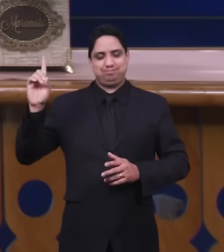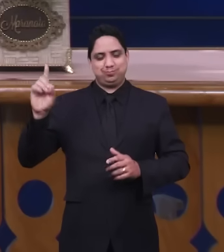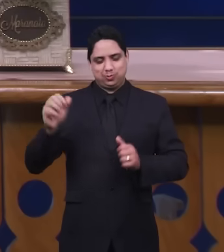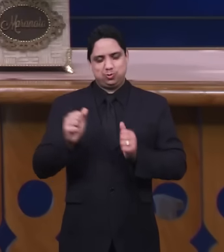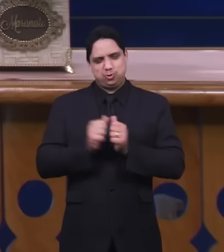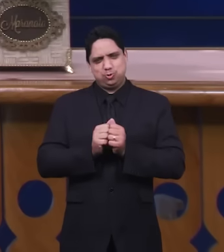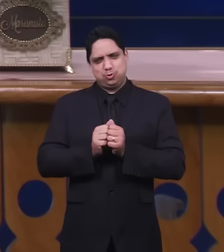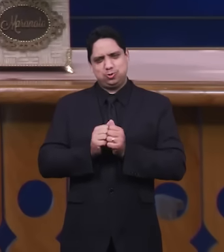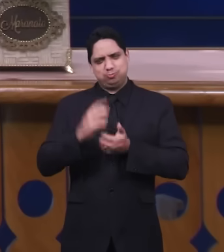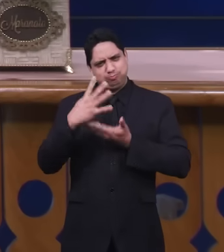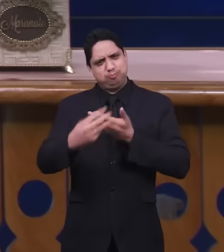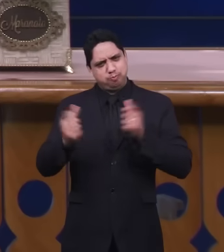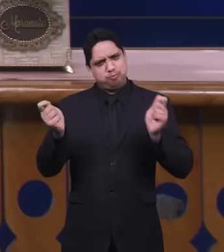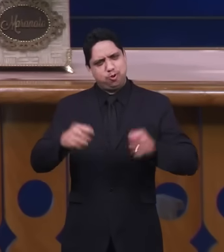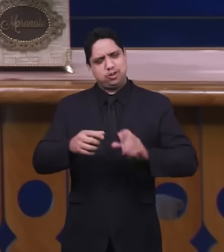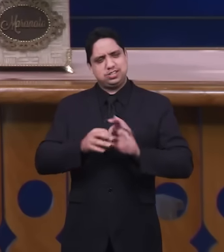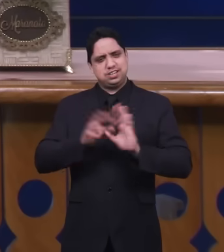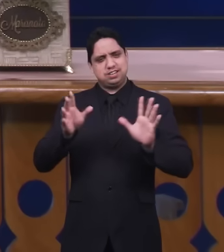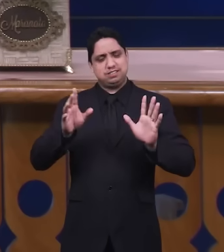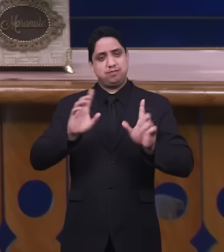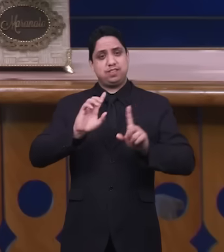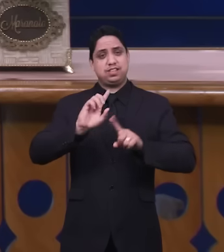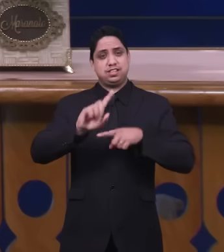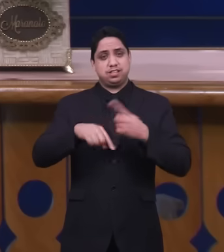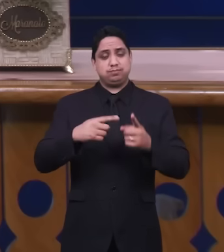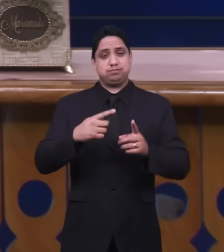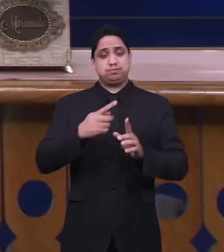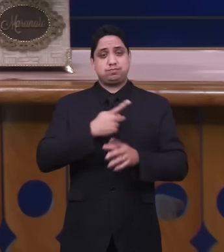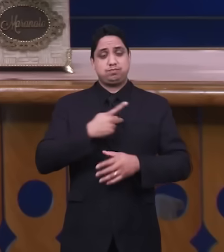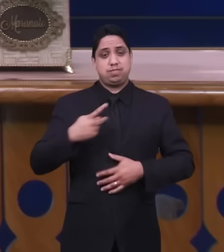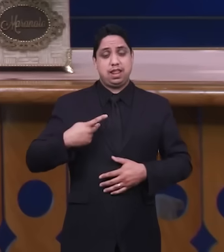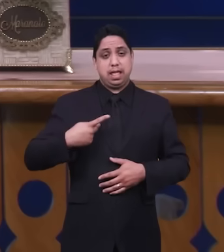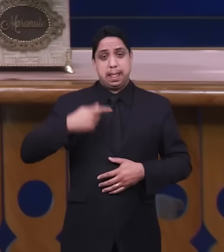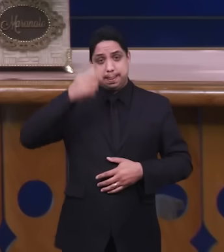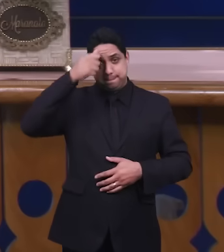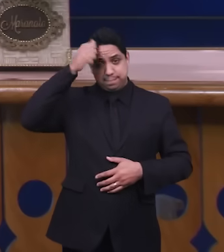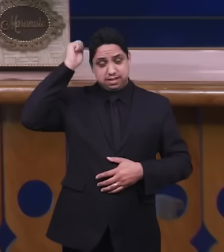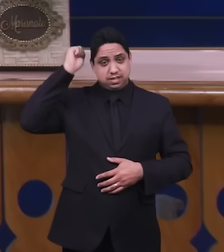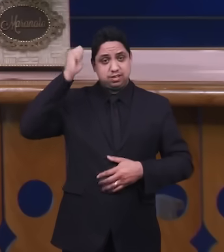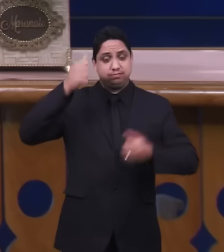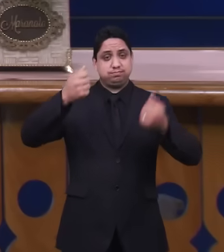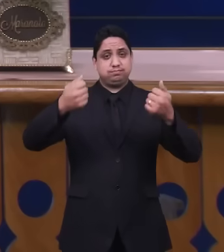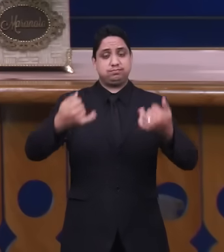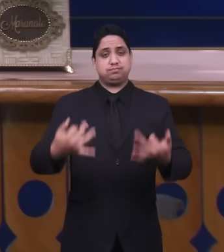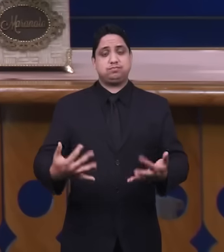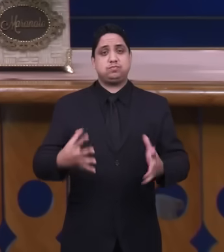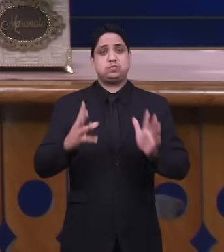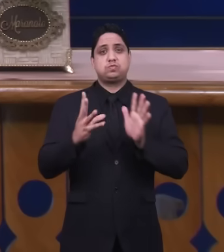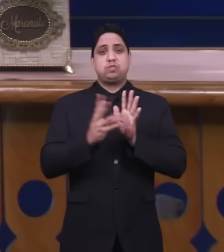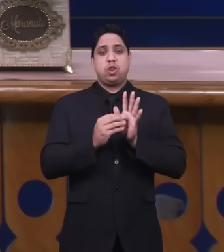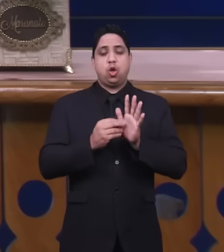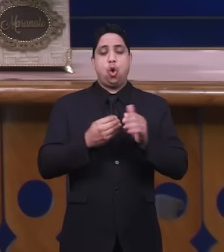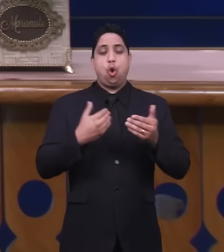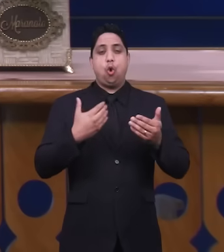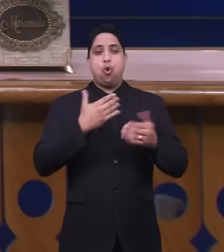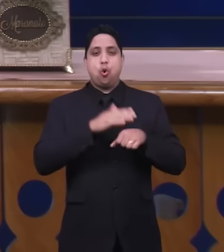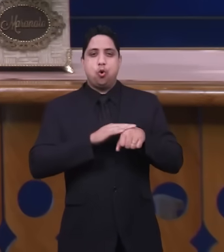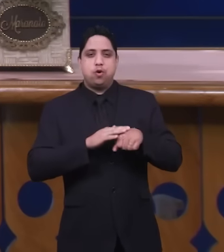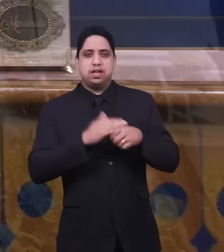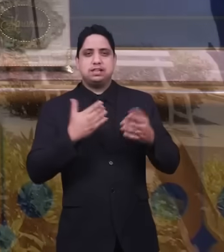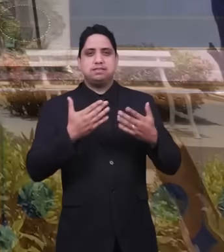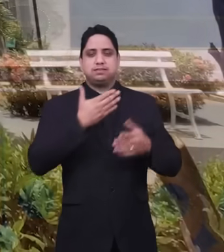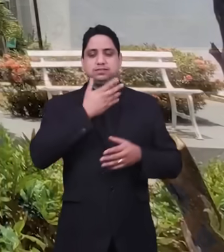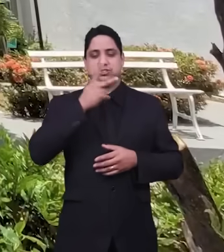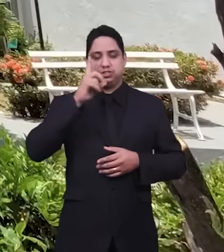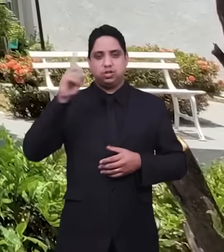Vamos adorar a Deus com um hino. Na sequência desse louvor, o pastor Amadeu Loureiro estará na condução do conteúdo Conversas Bíblicas de